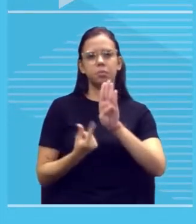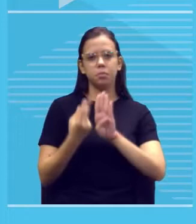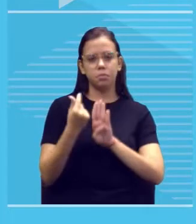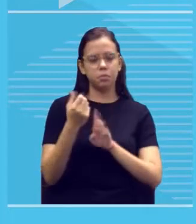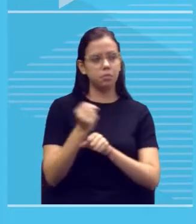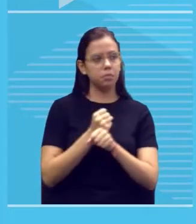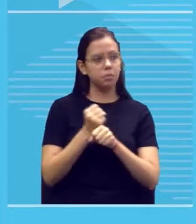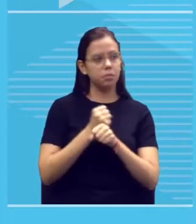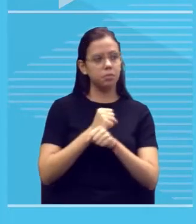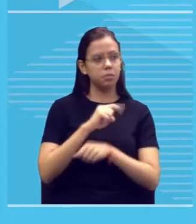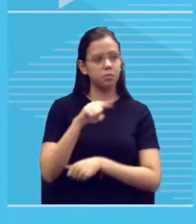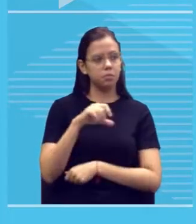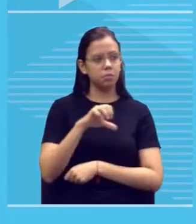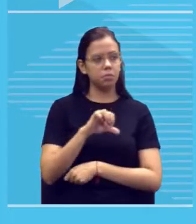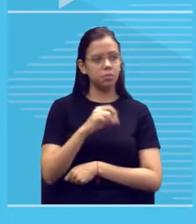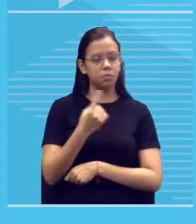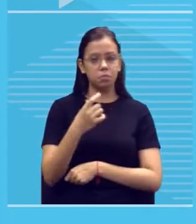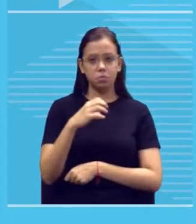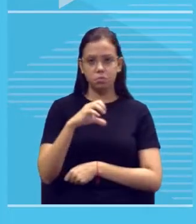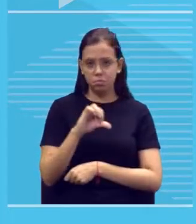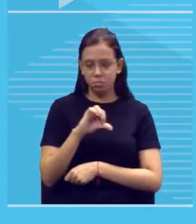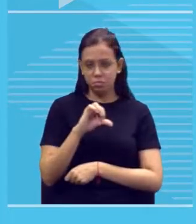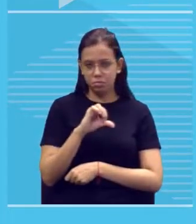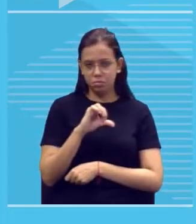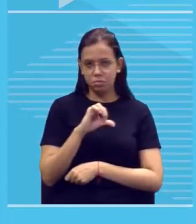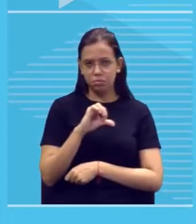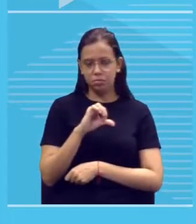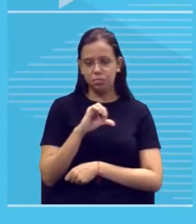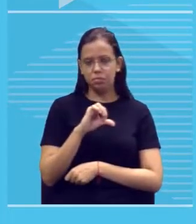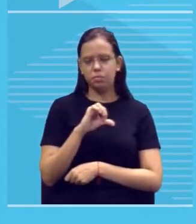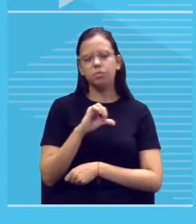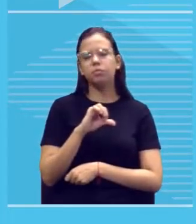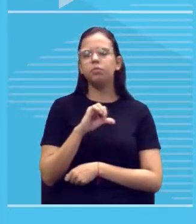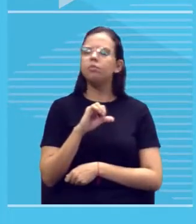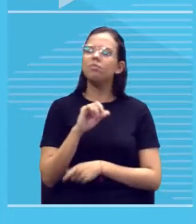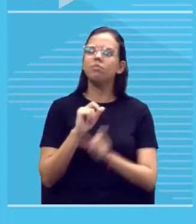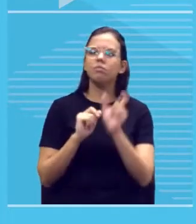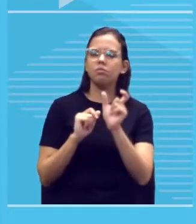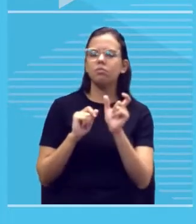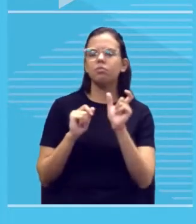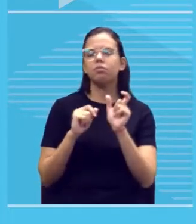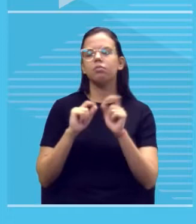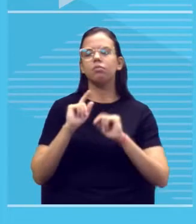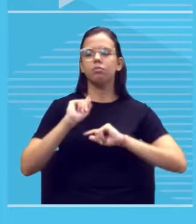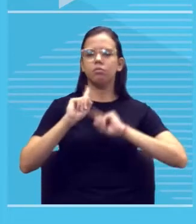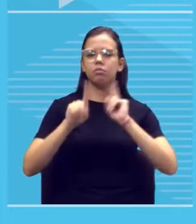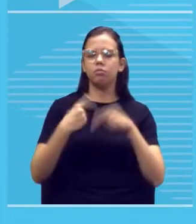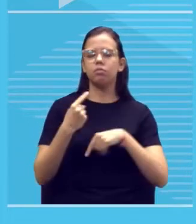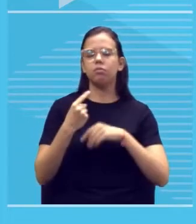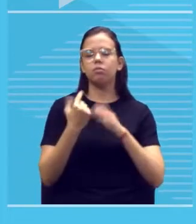é cunhada depois de da Ascensão né da da burguesia